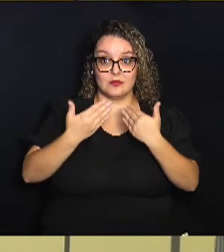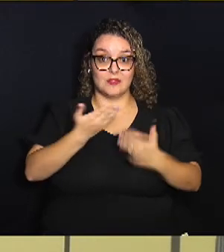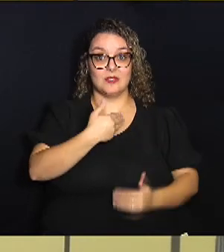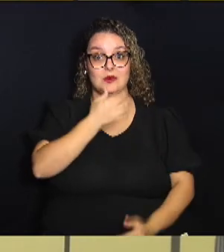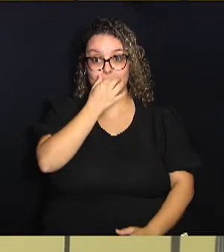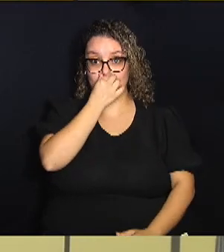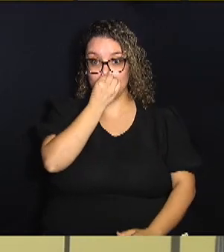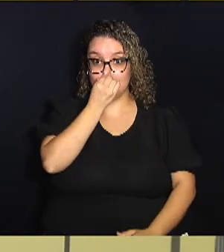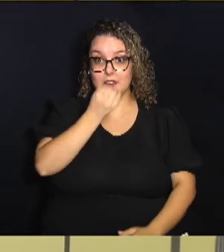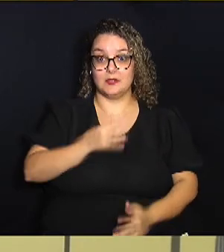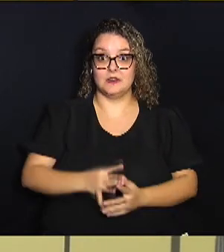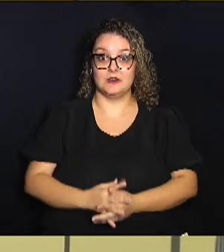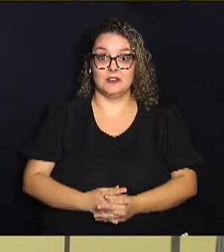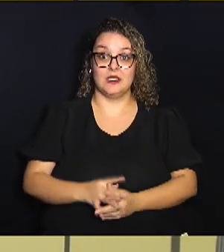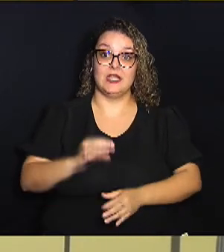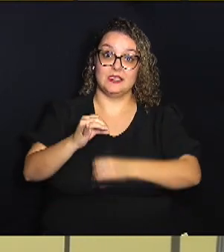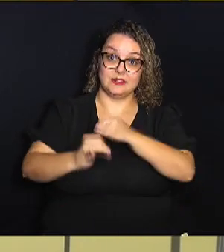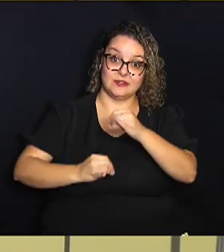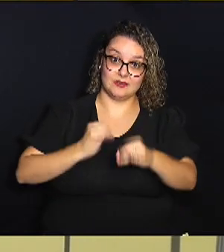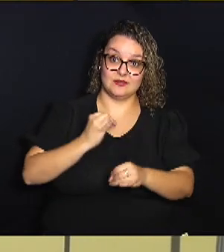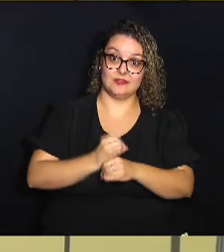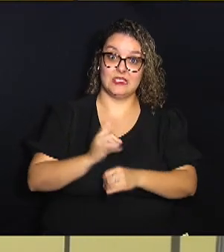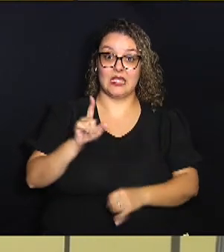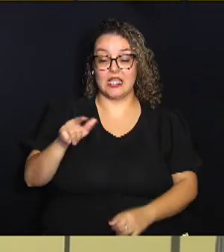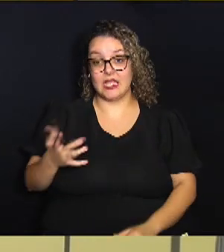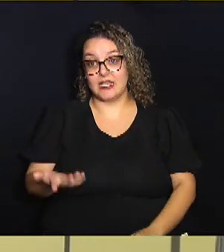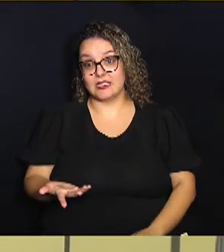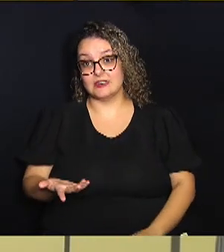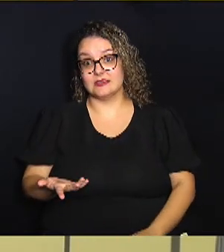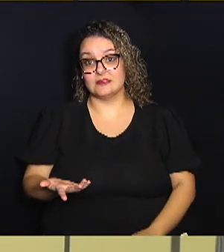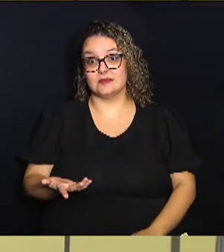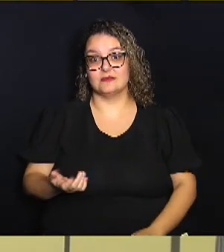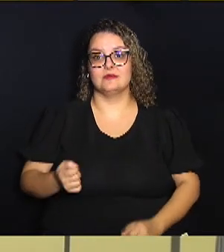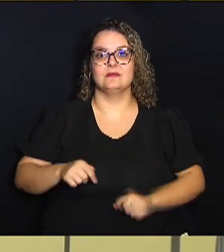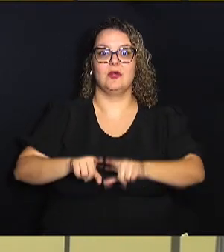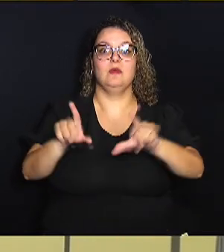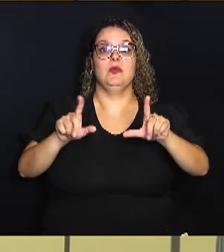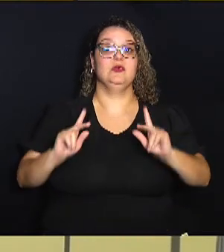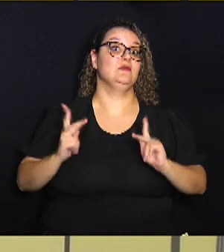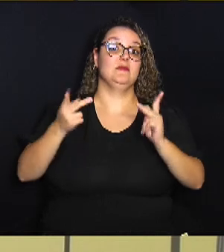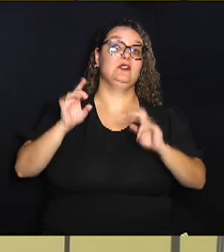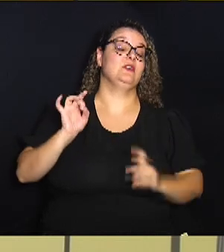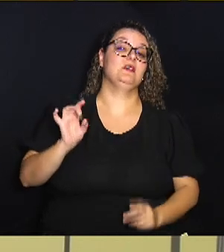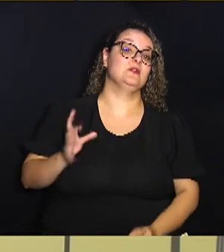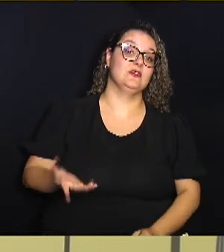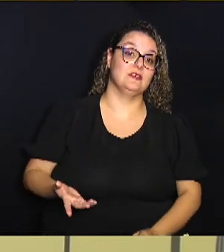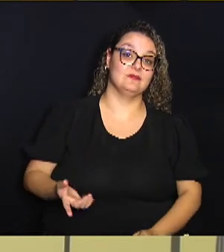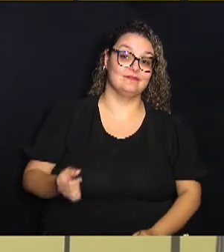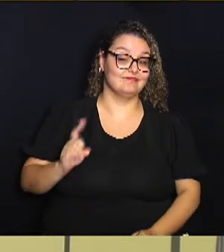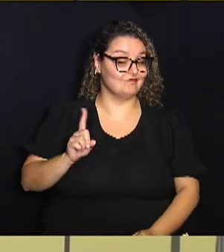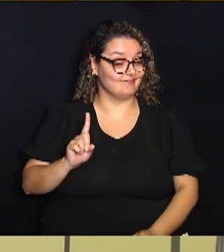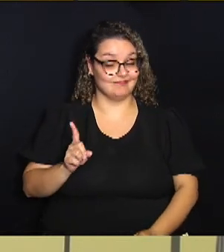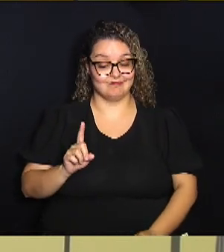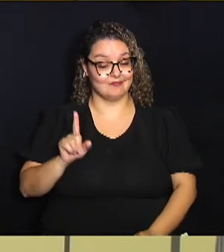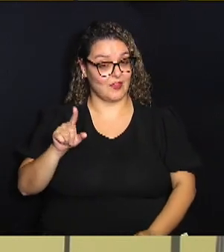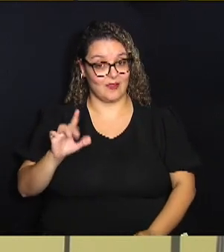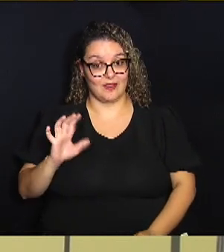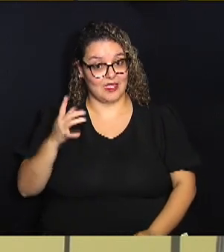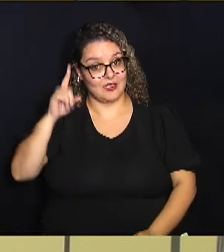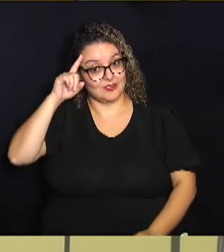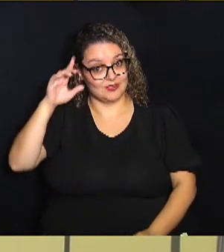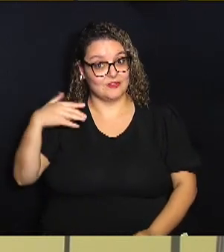nos bastidores, né? A internet hoje ela virou um mural de vitórias apenas, né? E não é bem isso que acontece no dia a